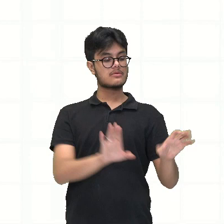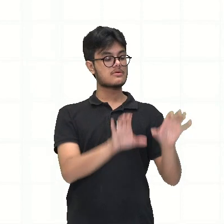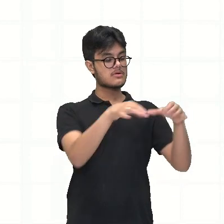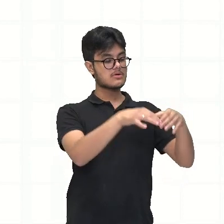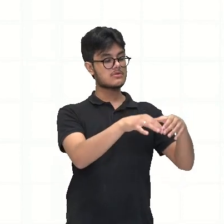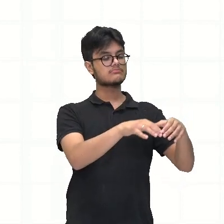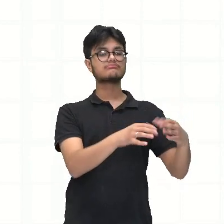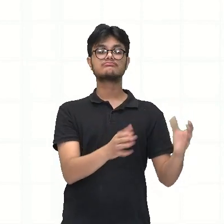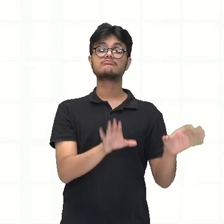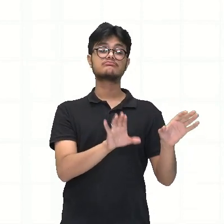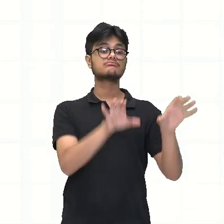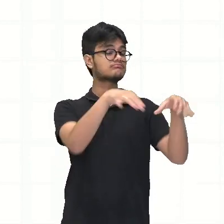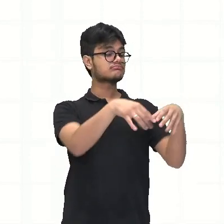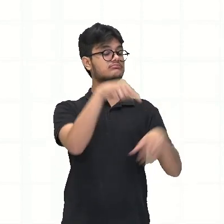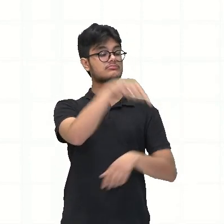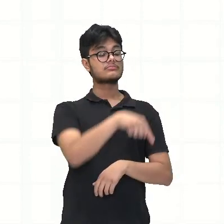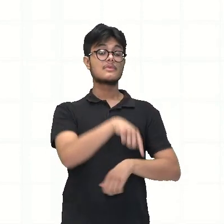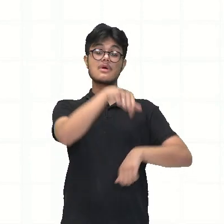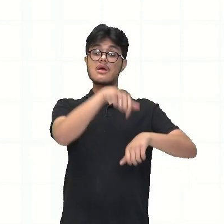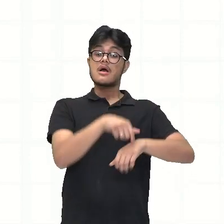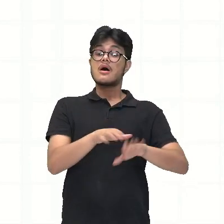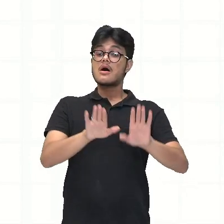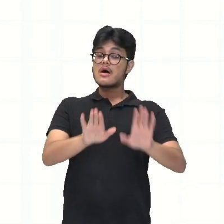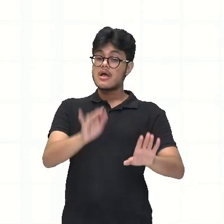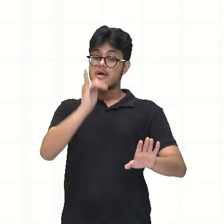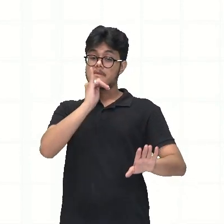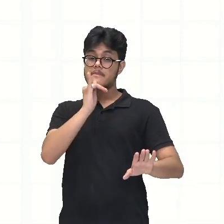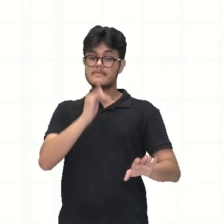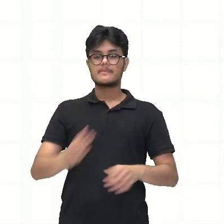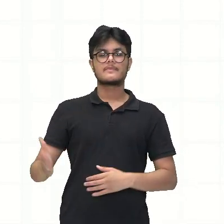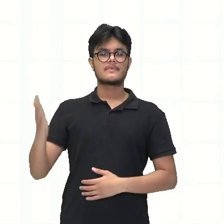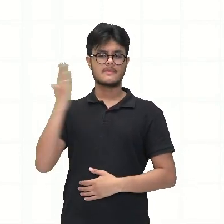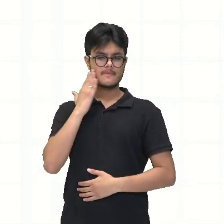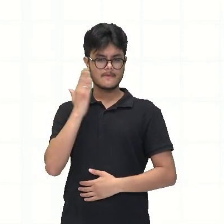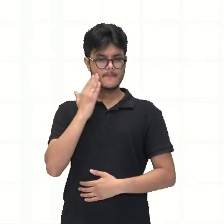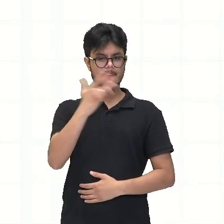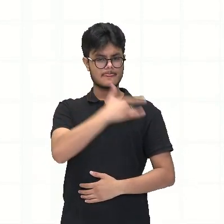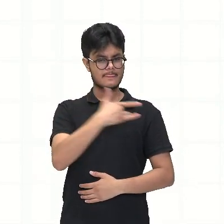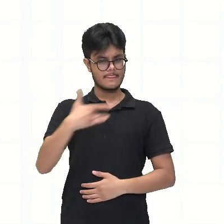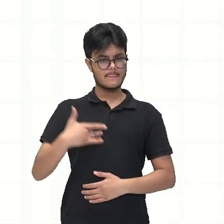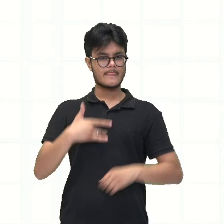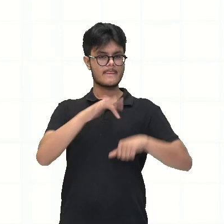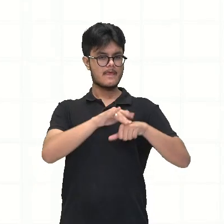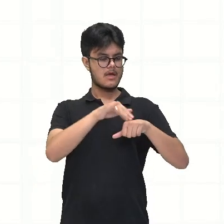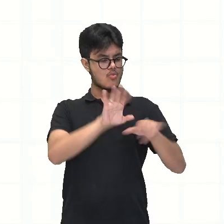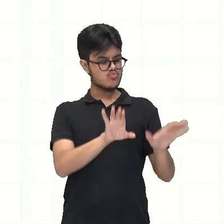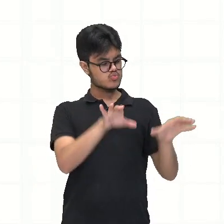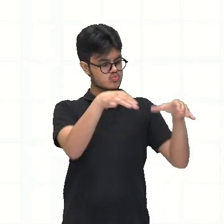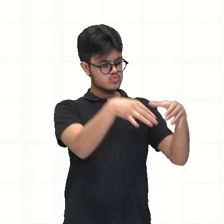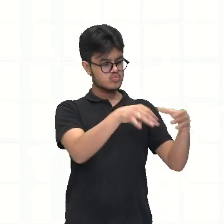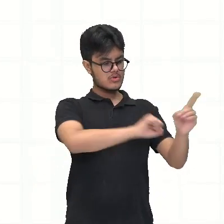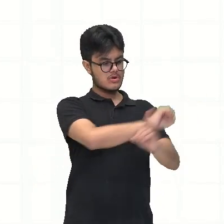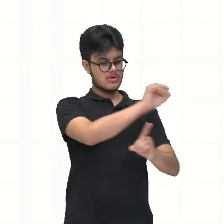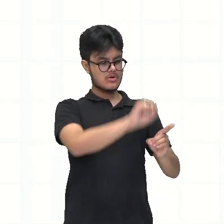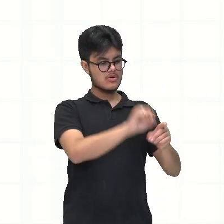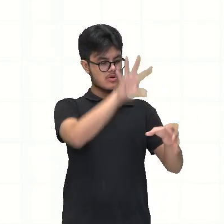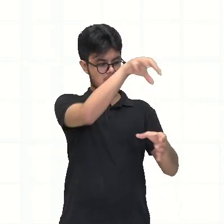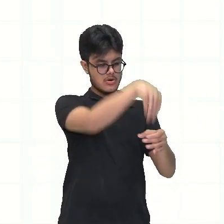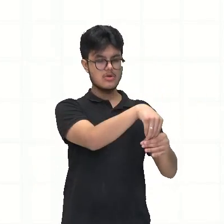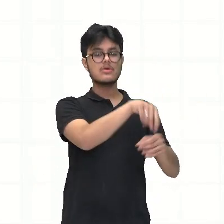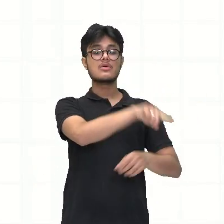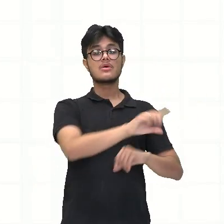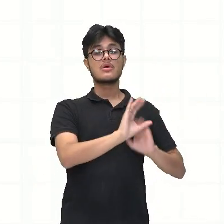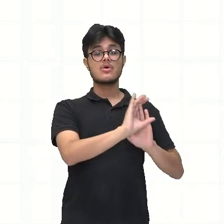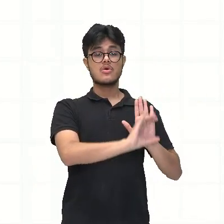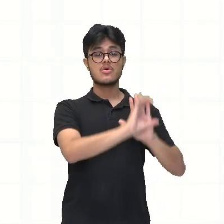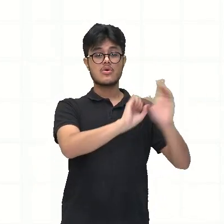Saúde coletiva analisa o processo saúde e doença vigente em uma comunidade segundo o